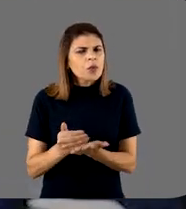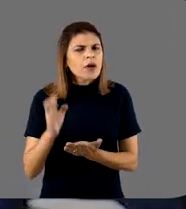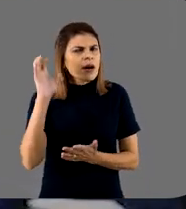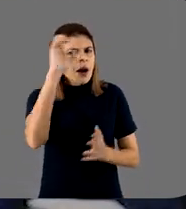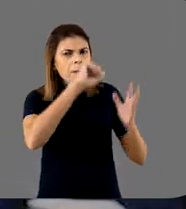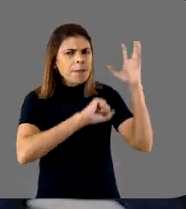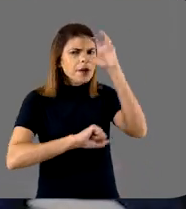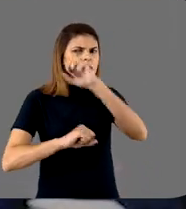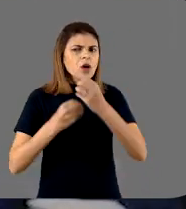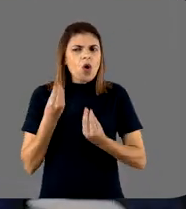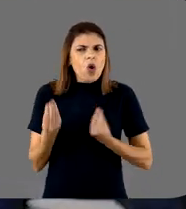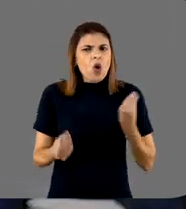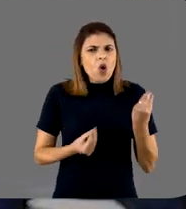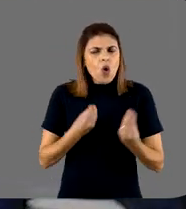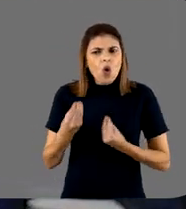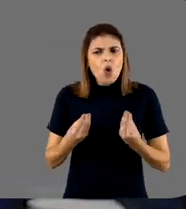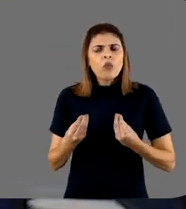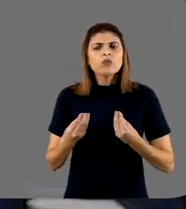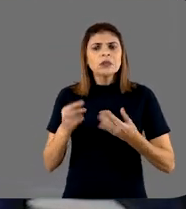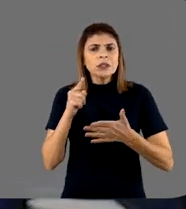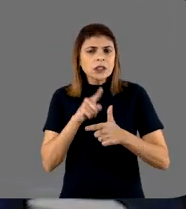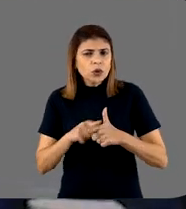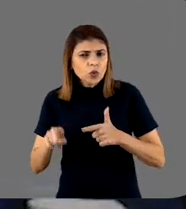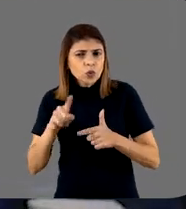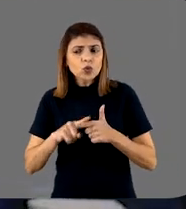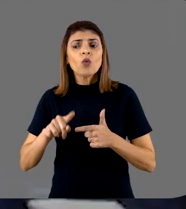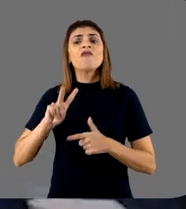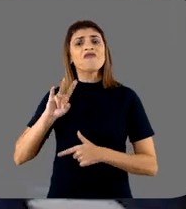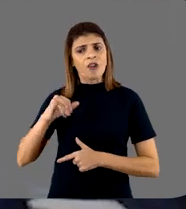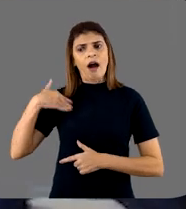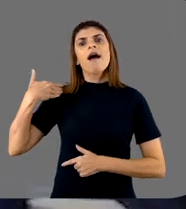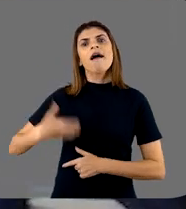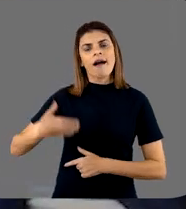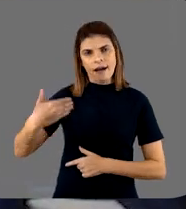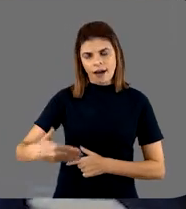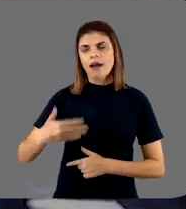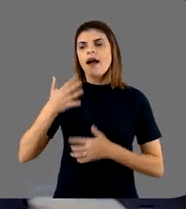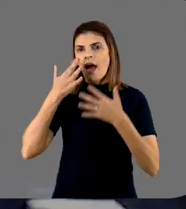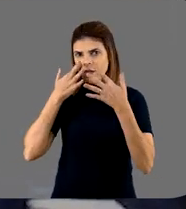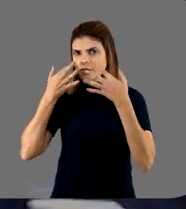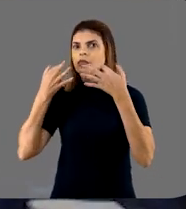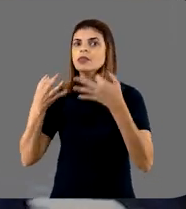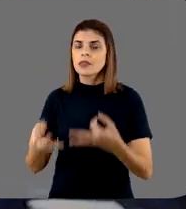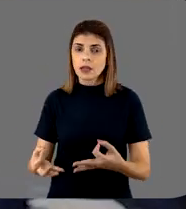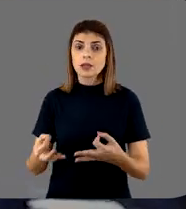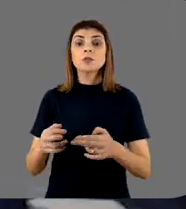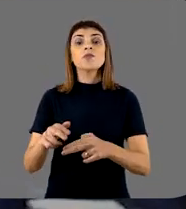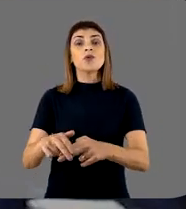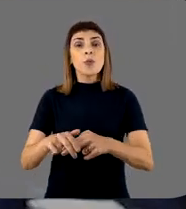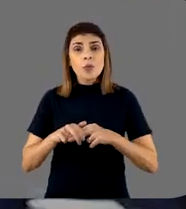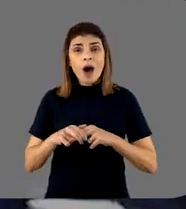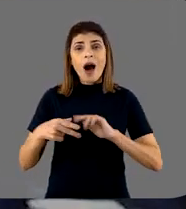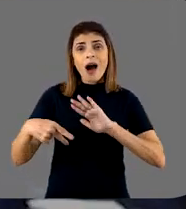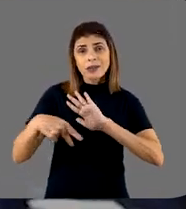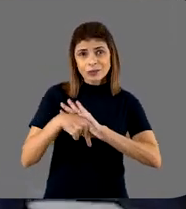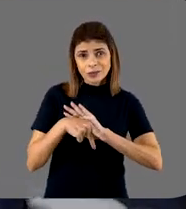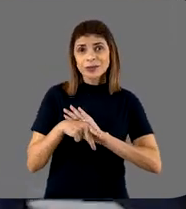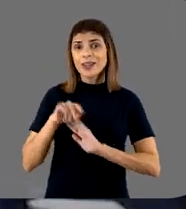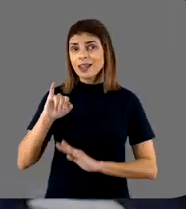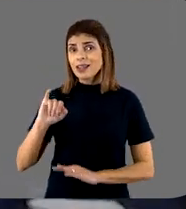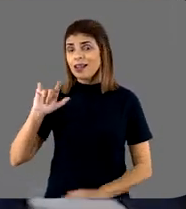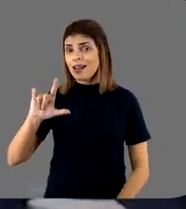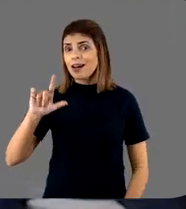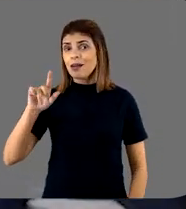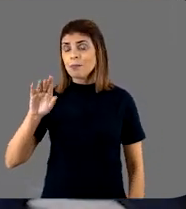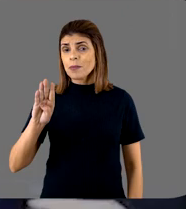começou a aprender a lidar, né, e vai continuar tendo que prestar muita atenção nisso, que é com a visibilidade que